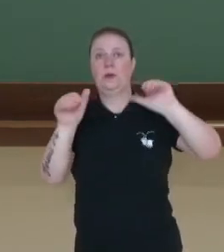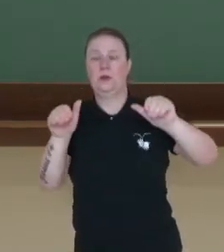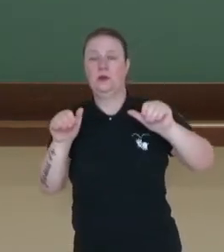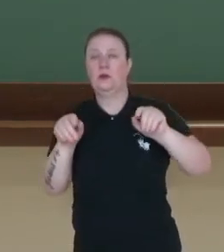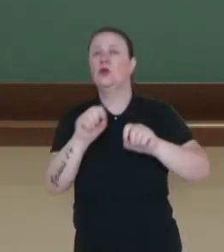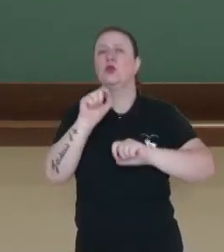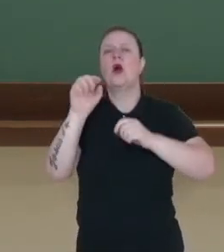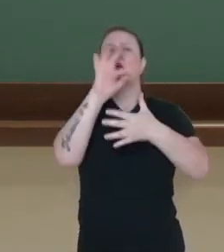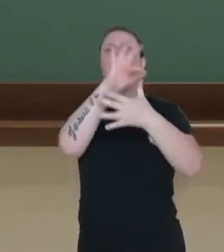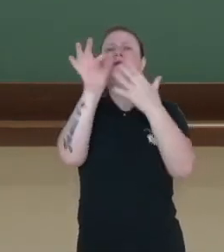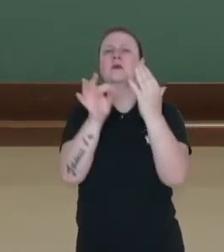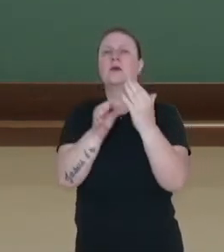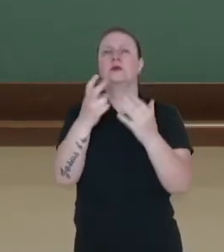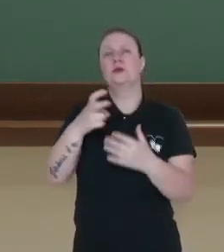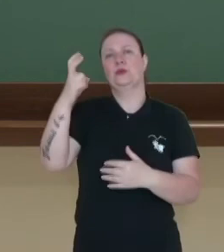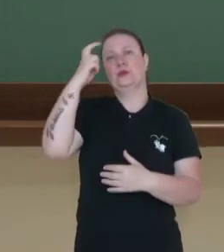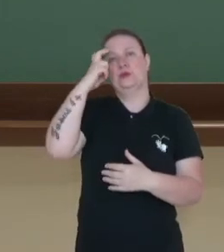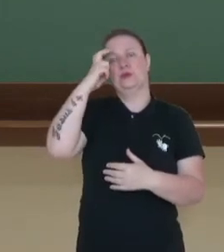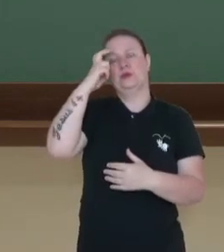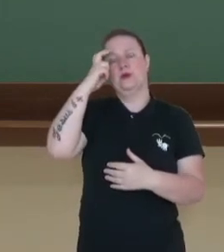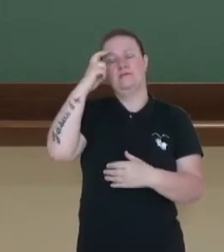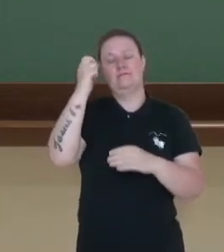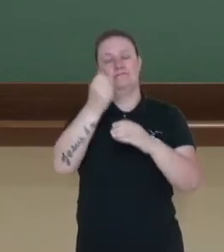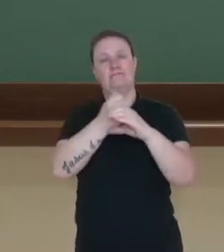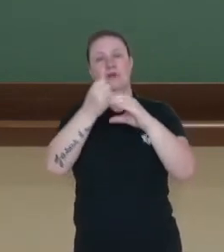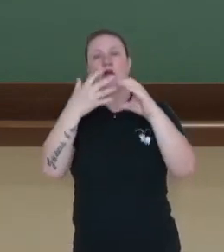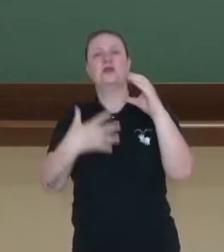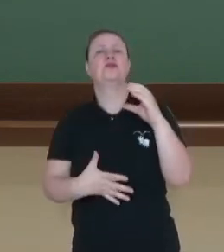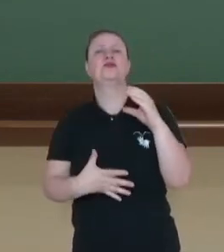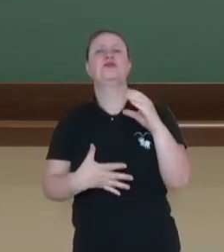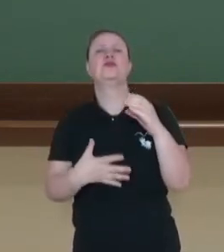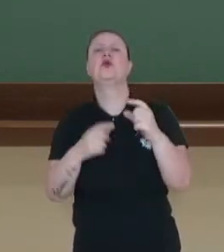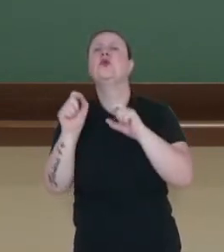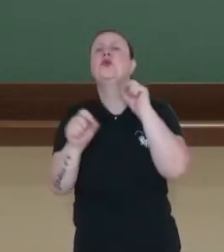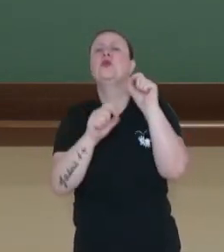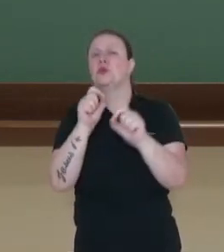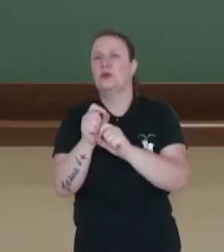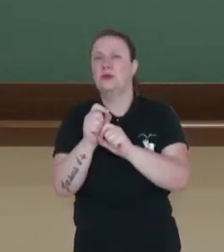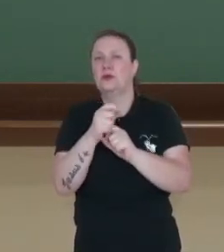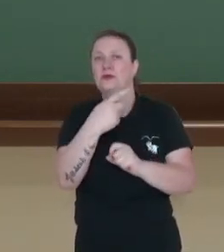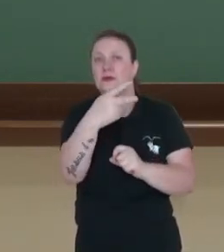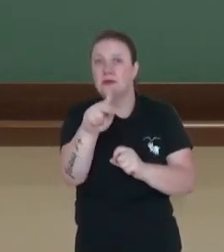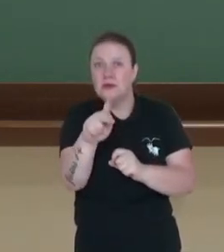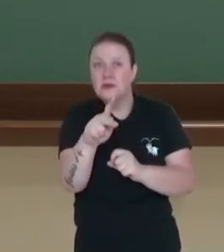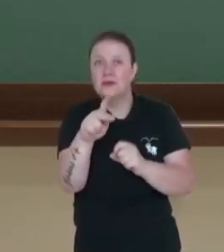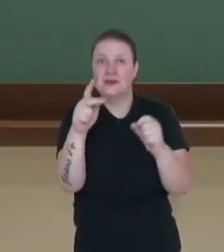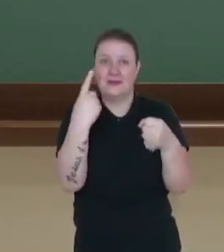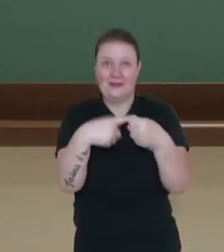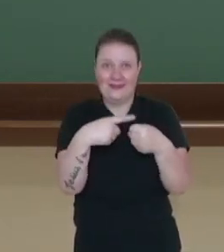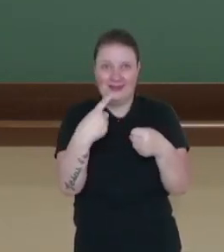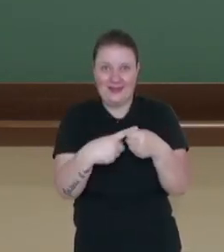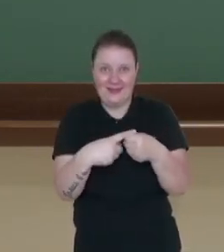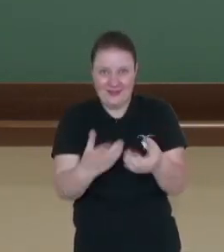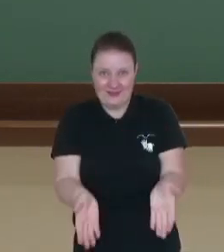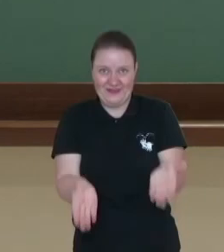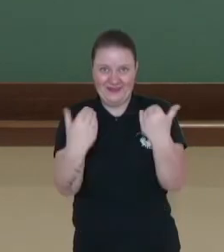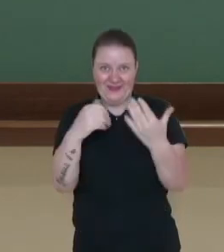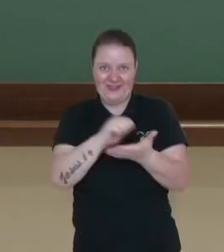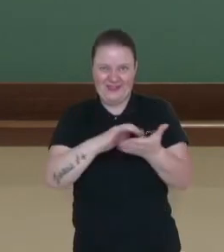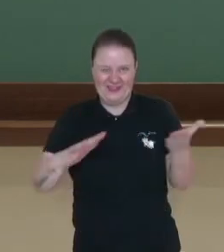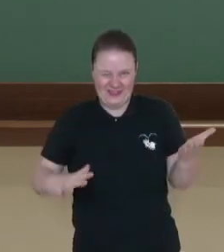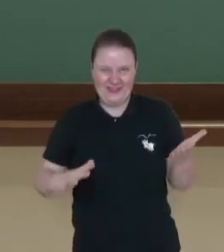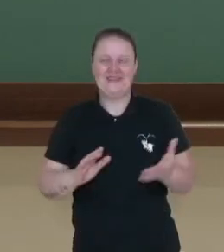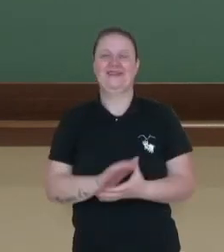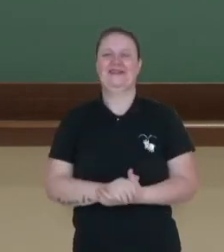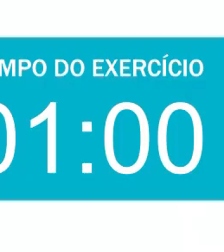como elementos culturais paranaenses que ocorrem aí no seu município, na sua região? Vamos fazer a atividade, a gente corrige ela